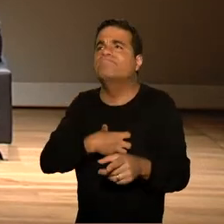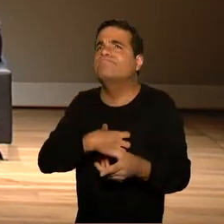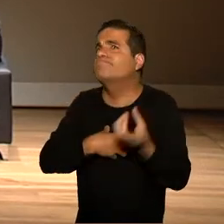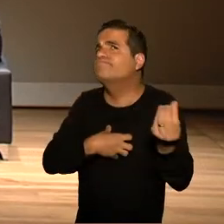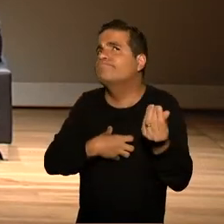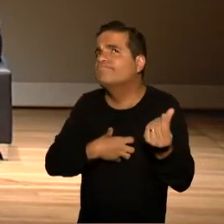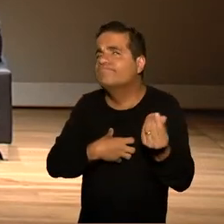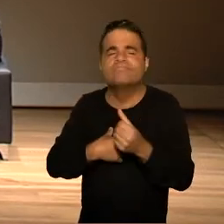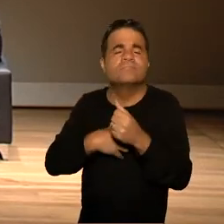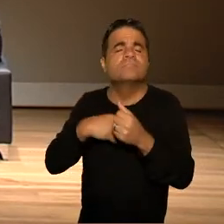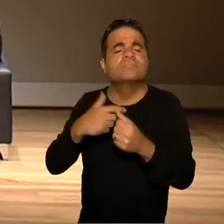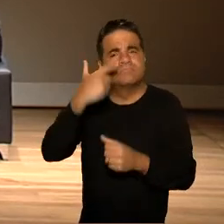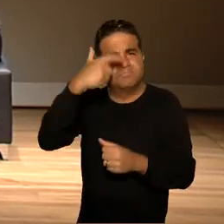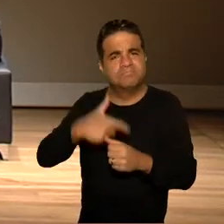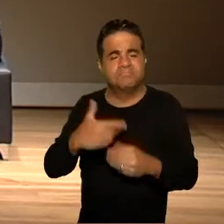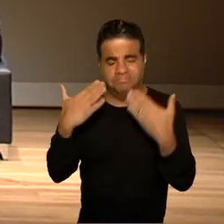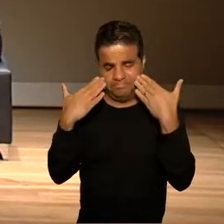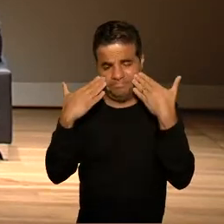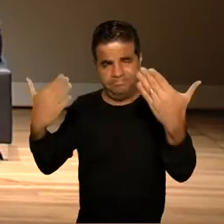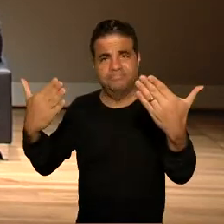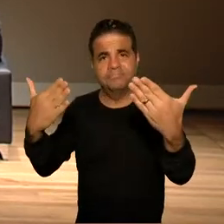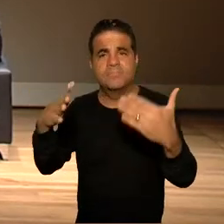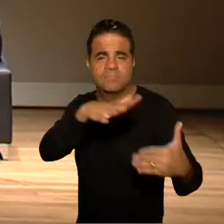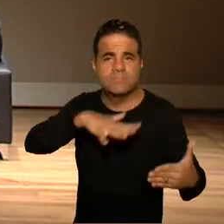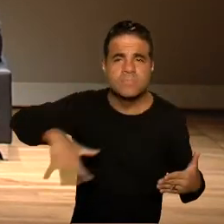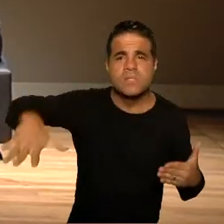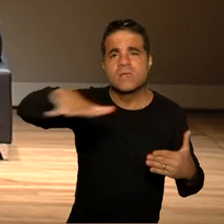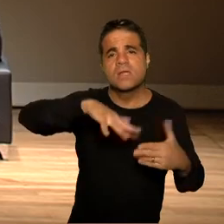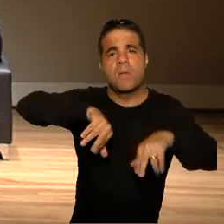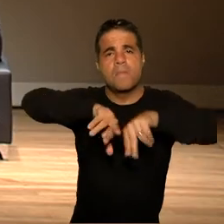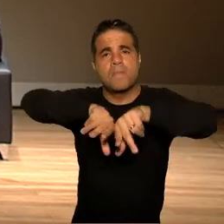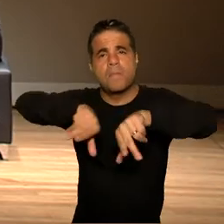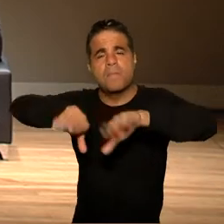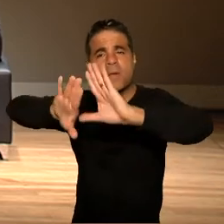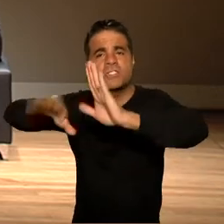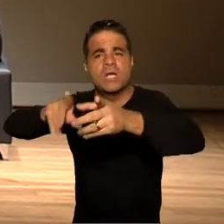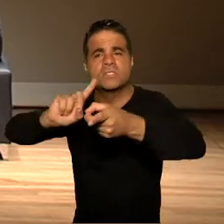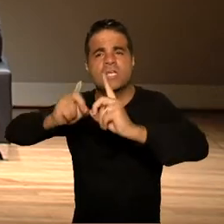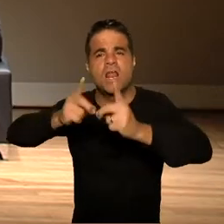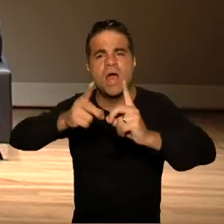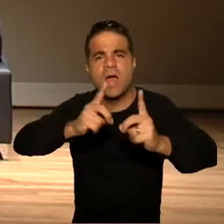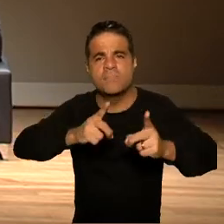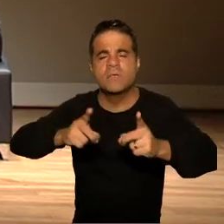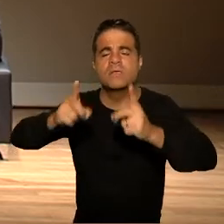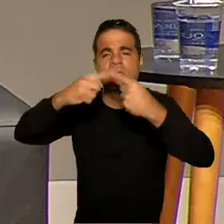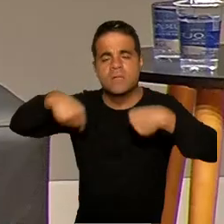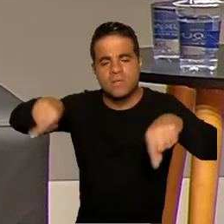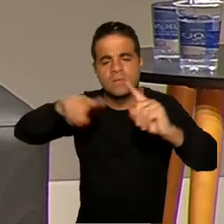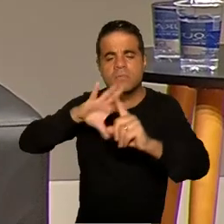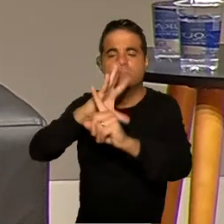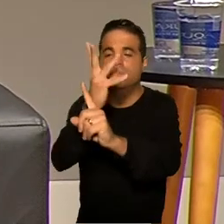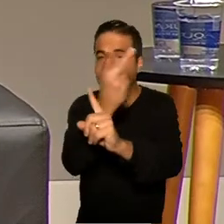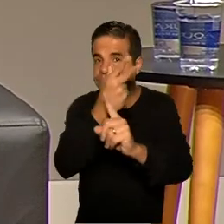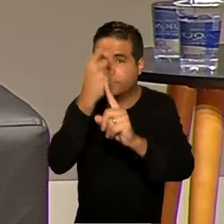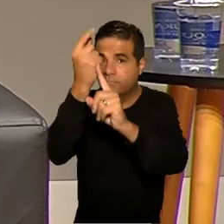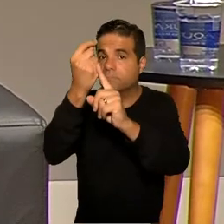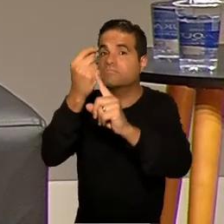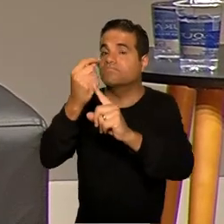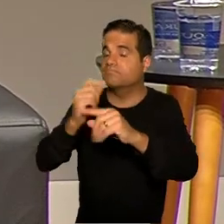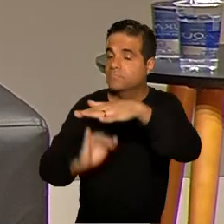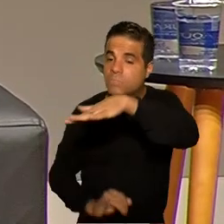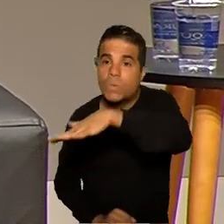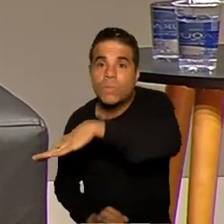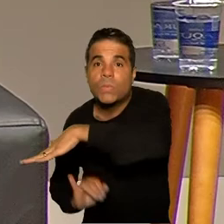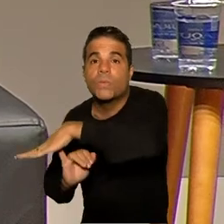figura que se coloca de permeio né entre diferentes instâncias da dinâmica artística cultural e